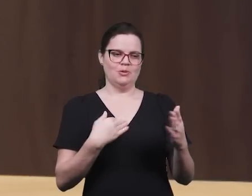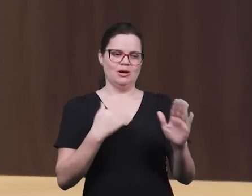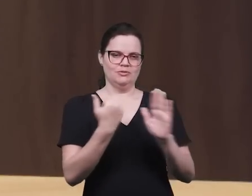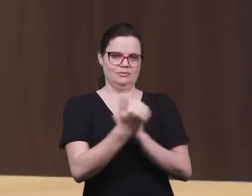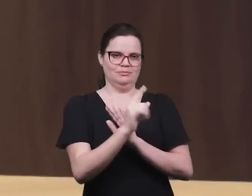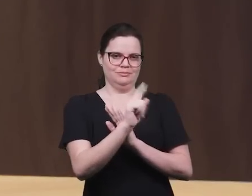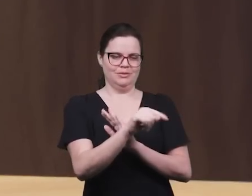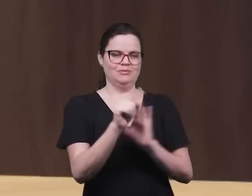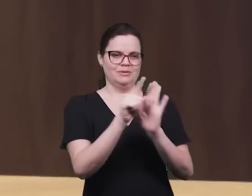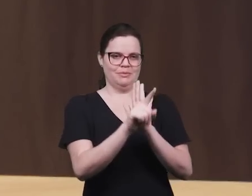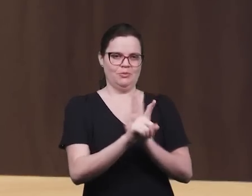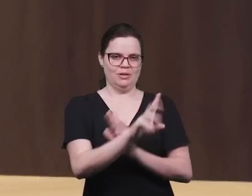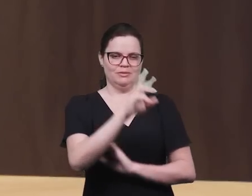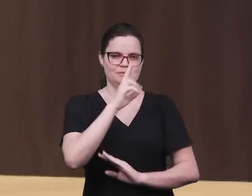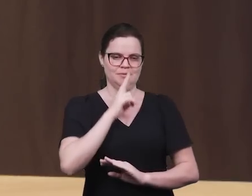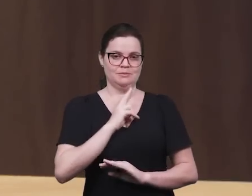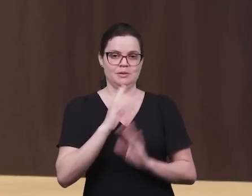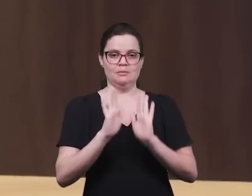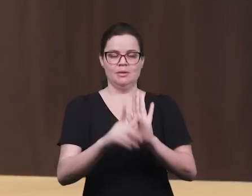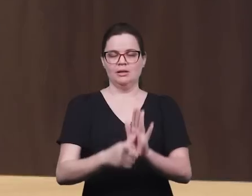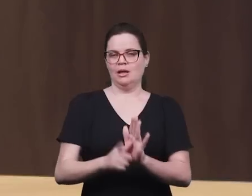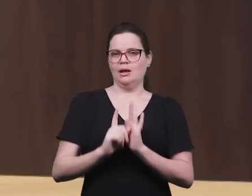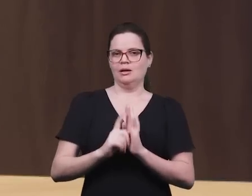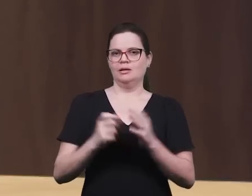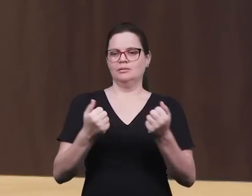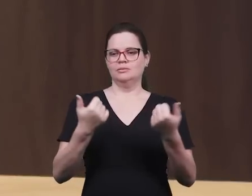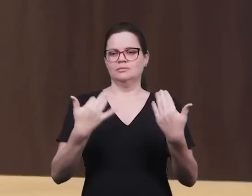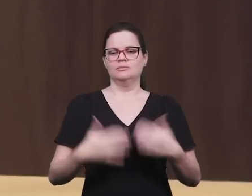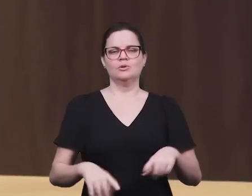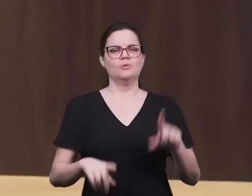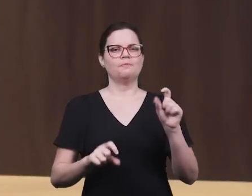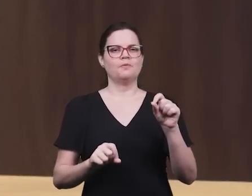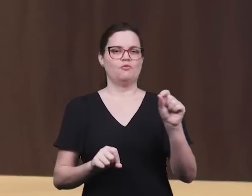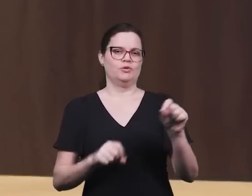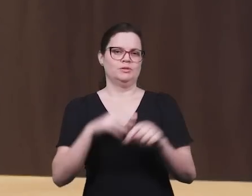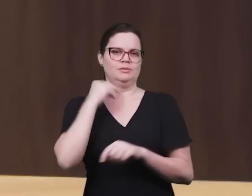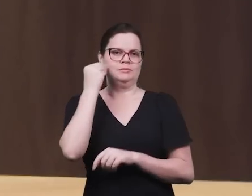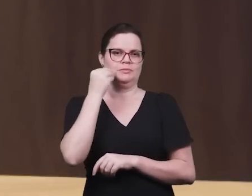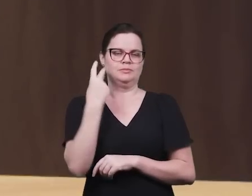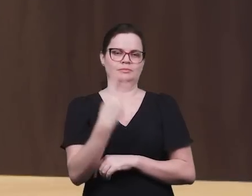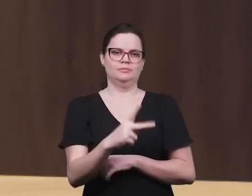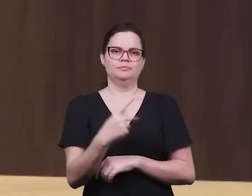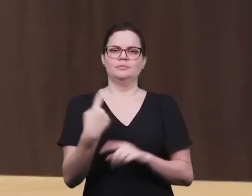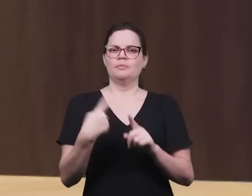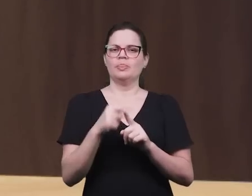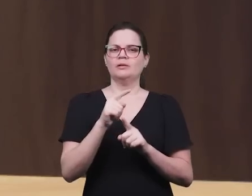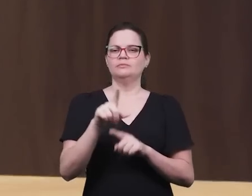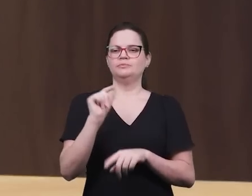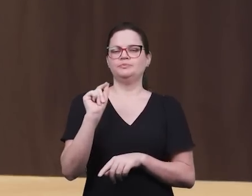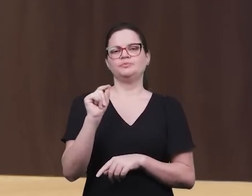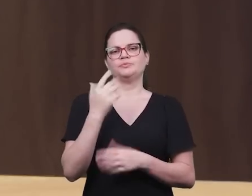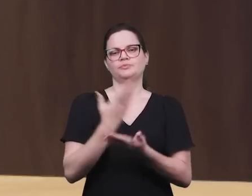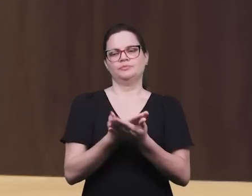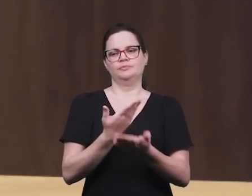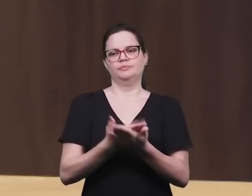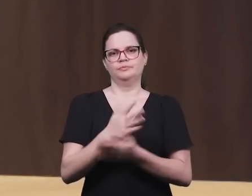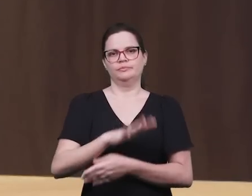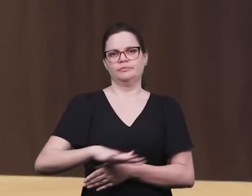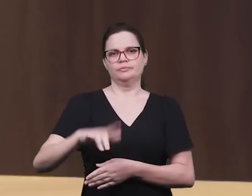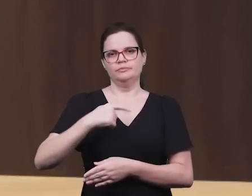você. Mas eu gostaríamos de saber, Roberto, o que o levou, né, a aprofundar os seus estudos